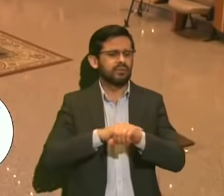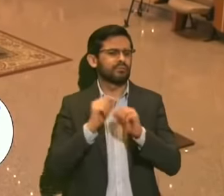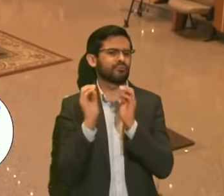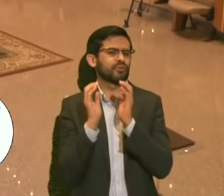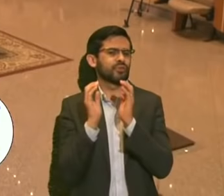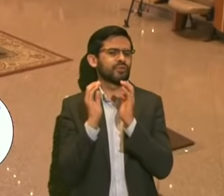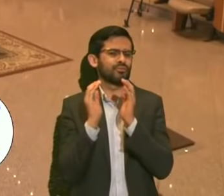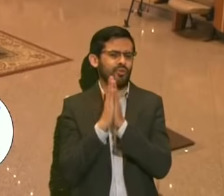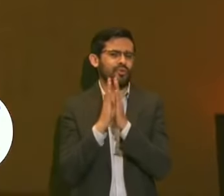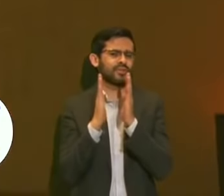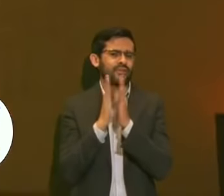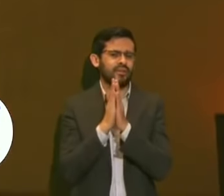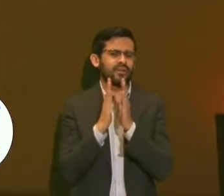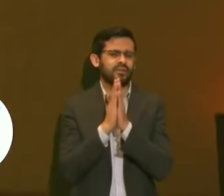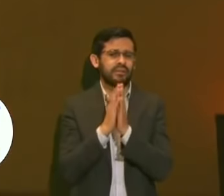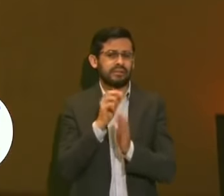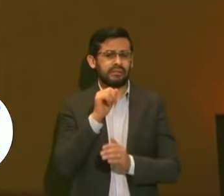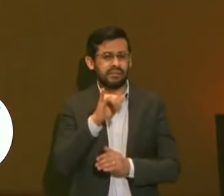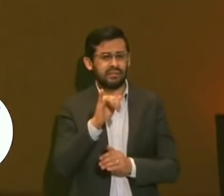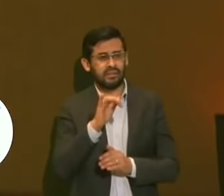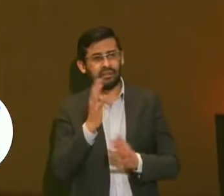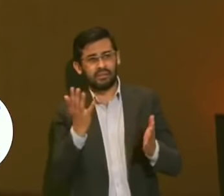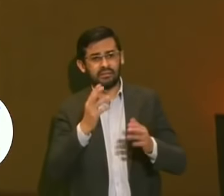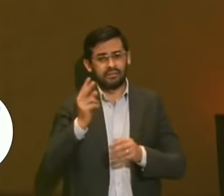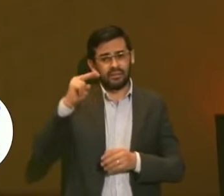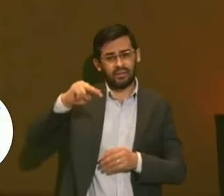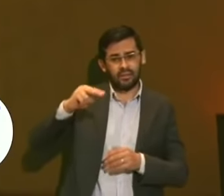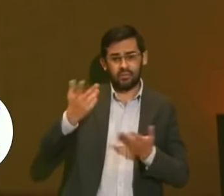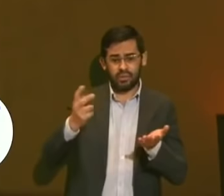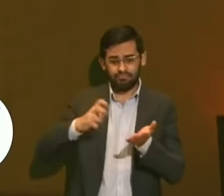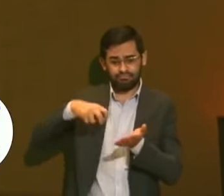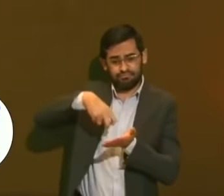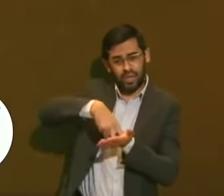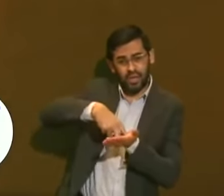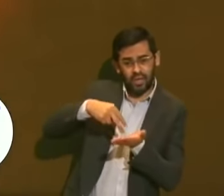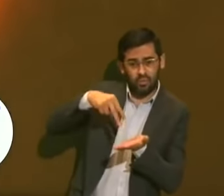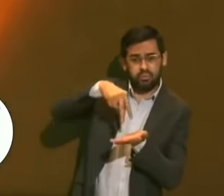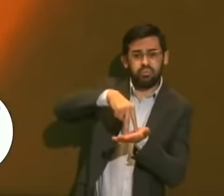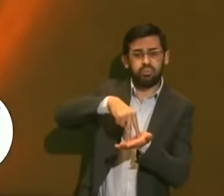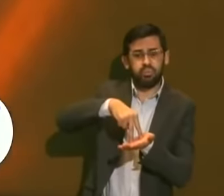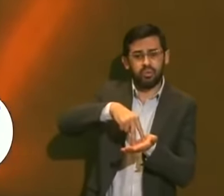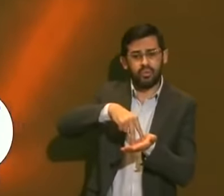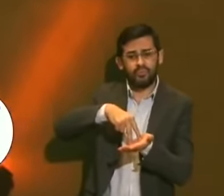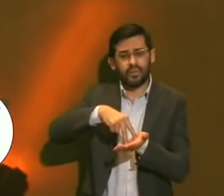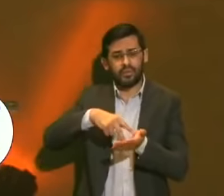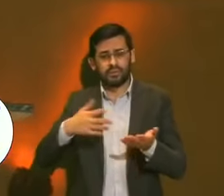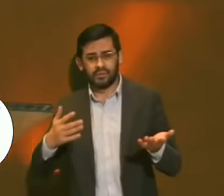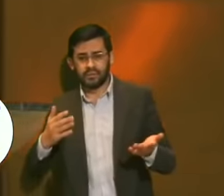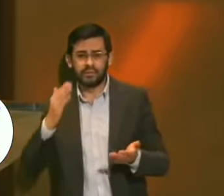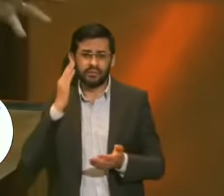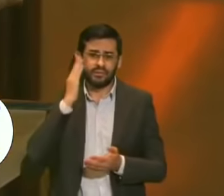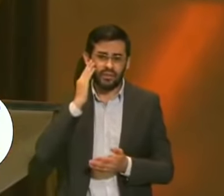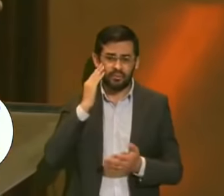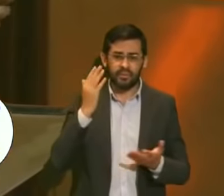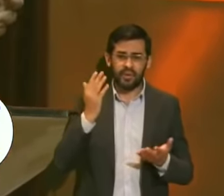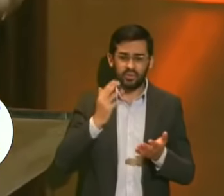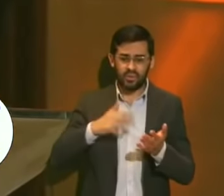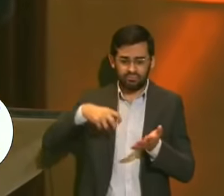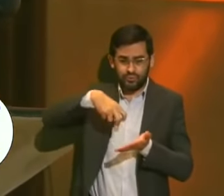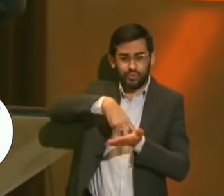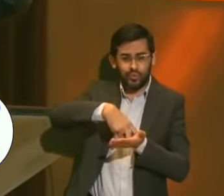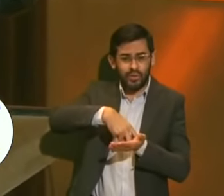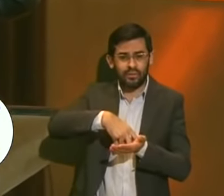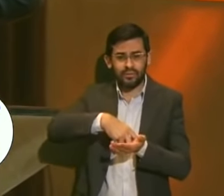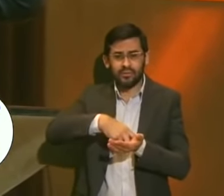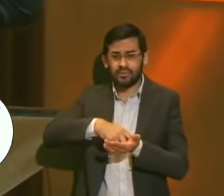oração. Se está deitado, se coloca de pé. Se você está aconchegado no seu sofá, se coloca de joelho,